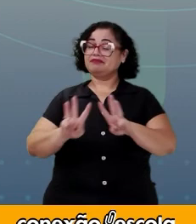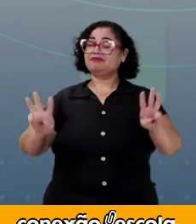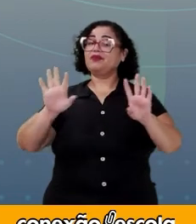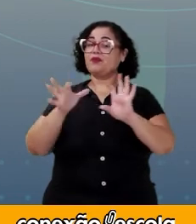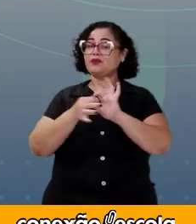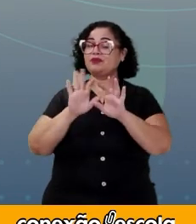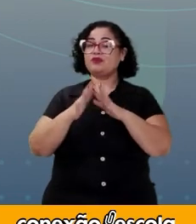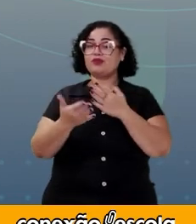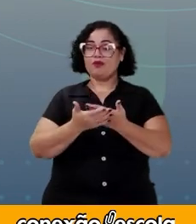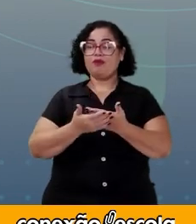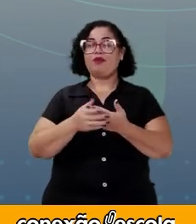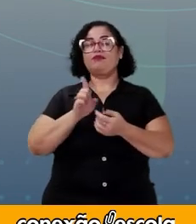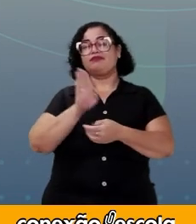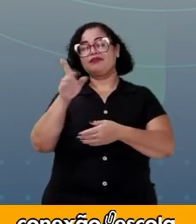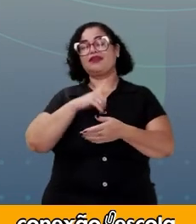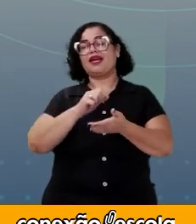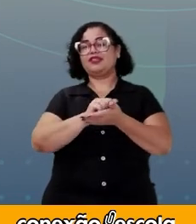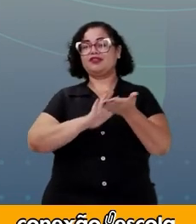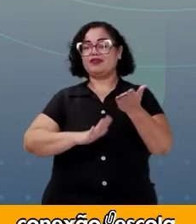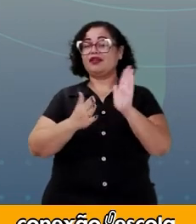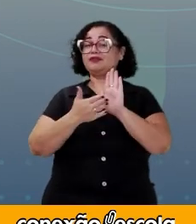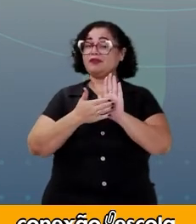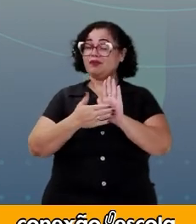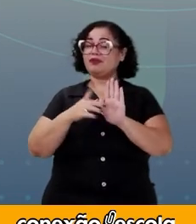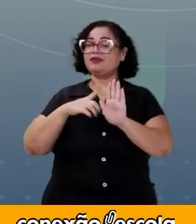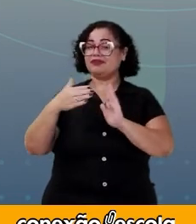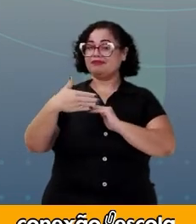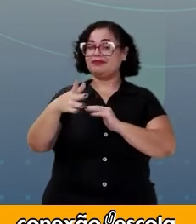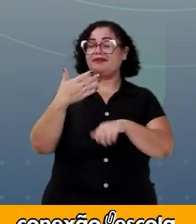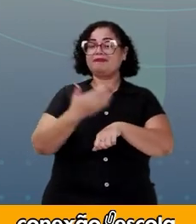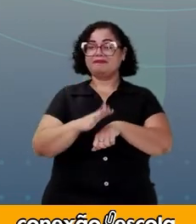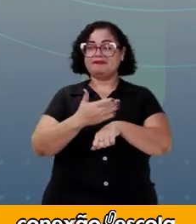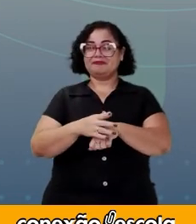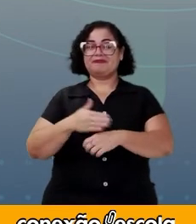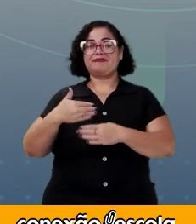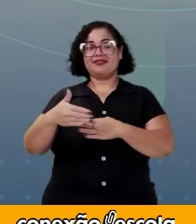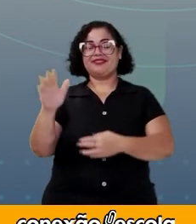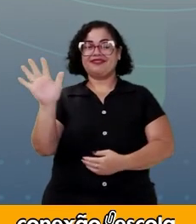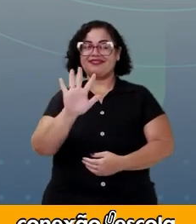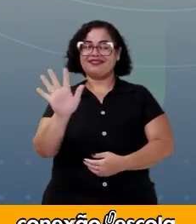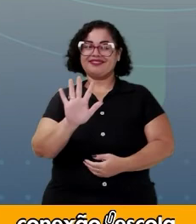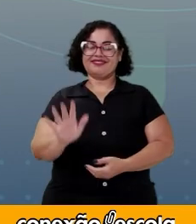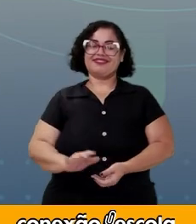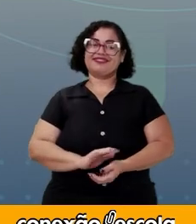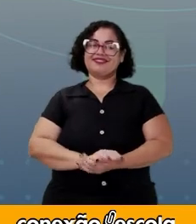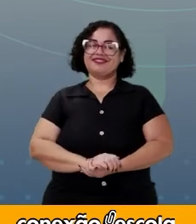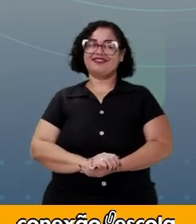Conexão Escola, façam a atividade proposta para testar seus conhecimentos e até mais!